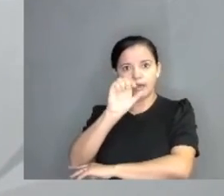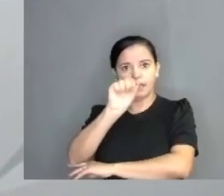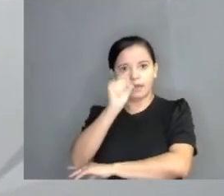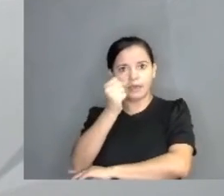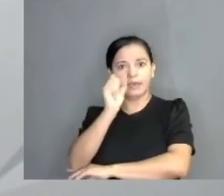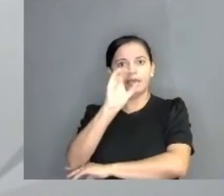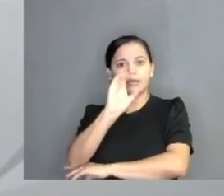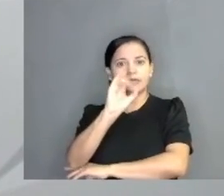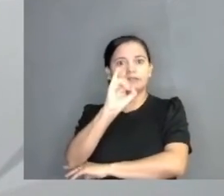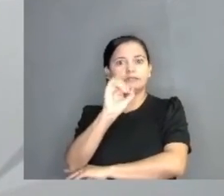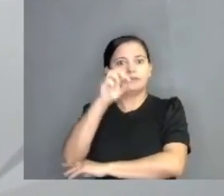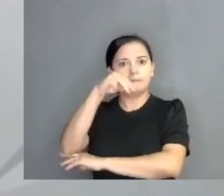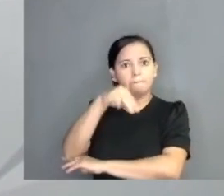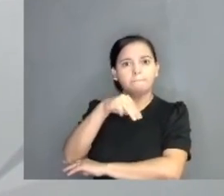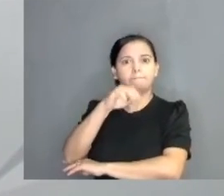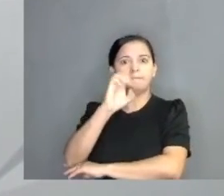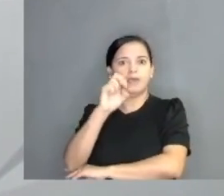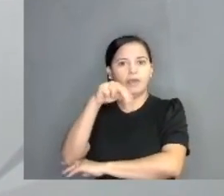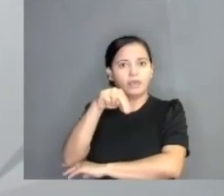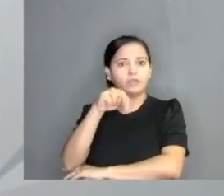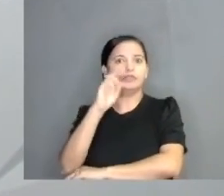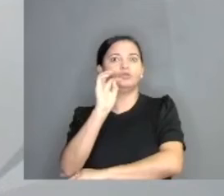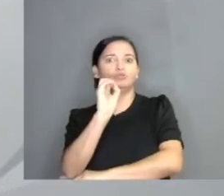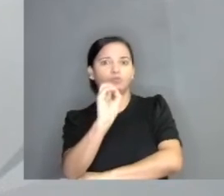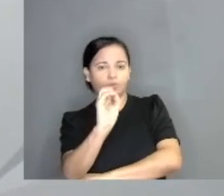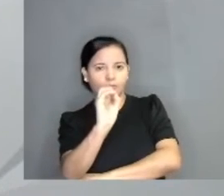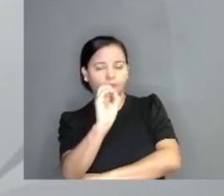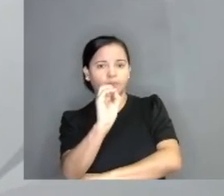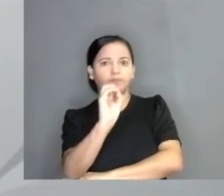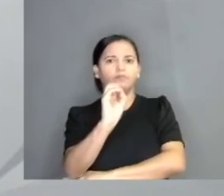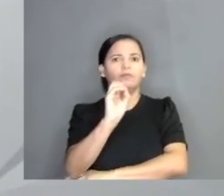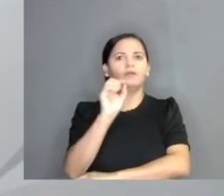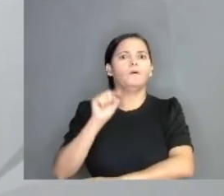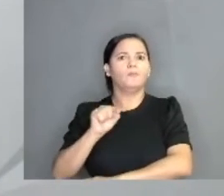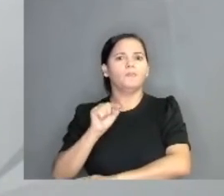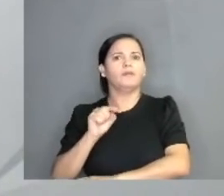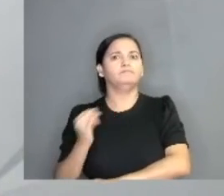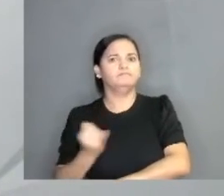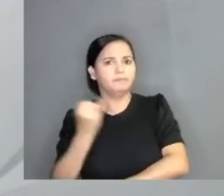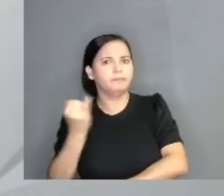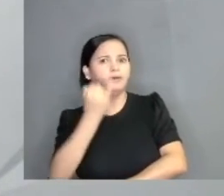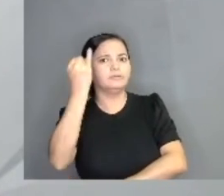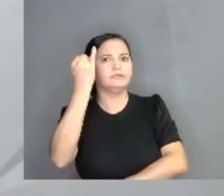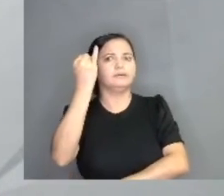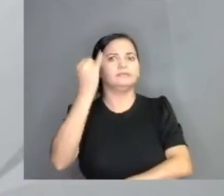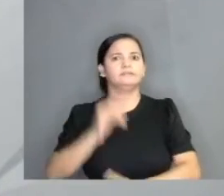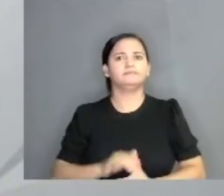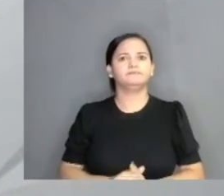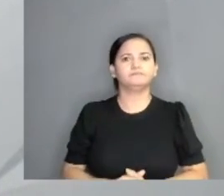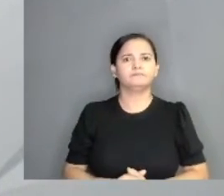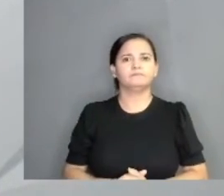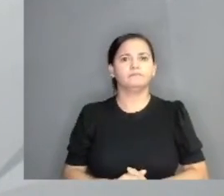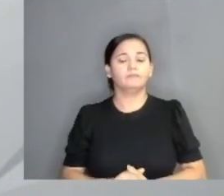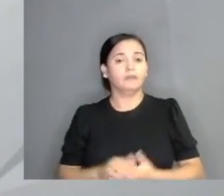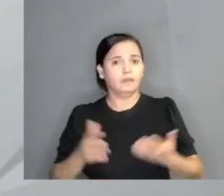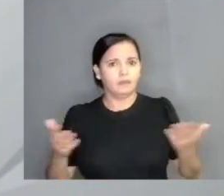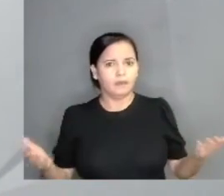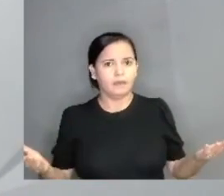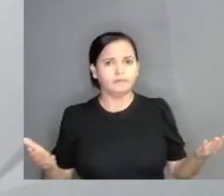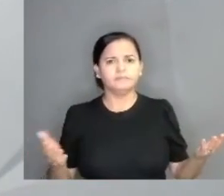na palavra renascer, porque dá um significado que não existia nada durante a Idade